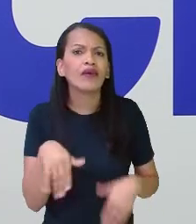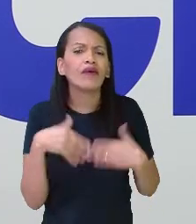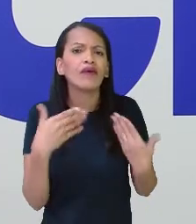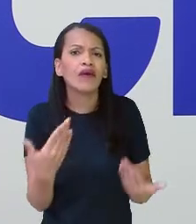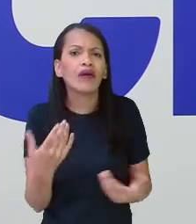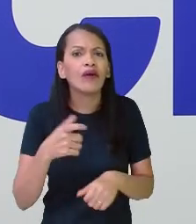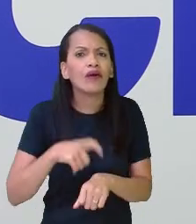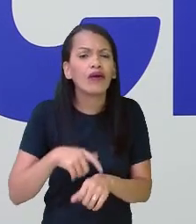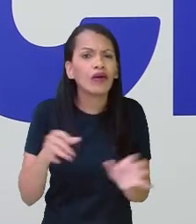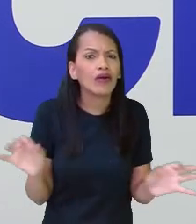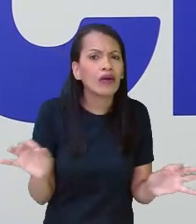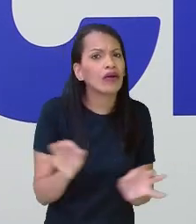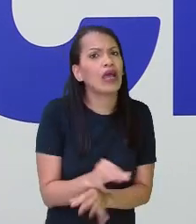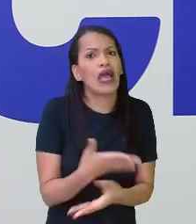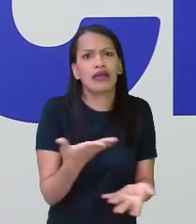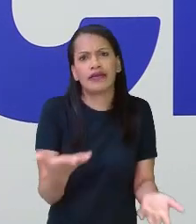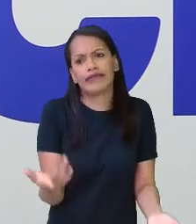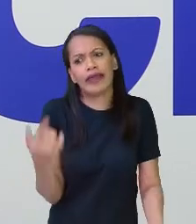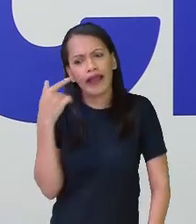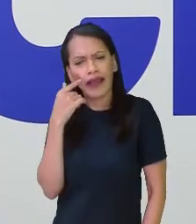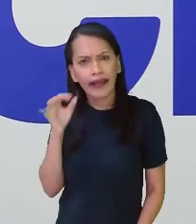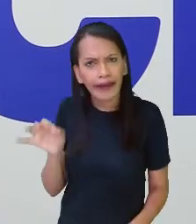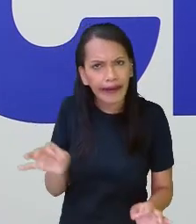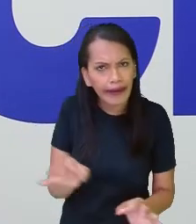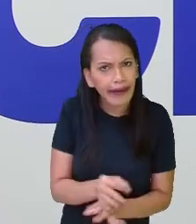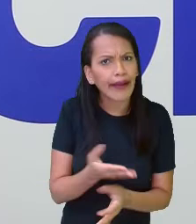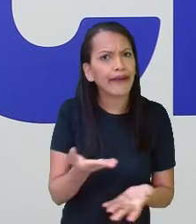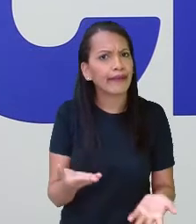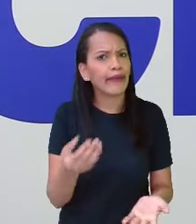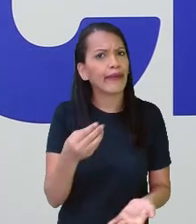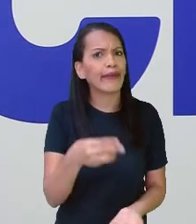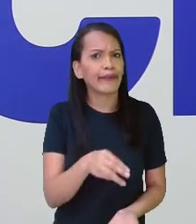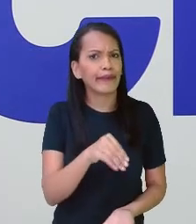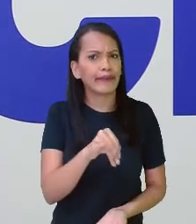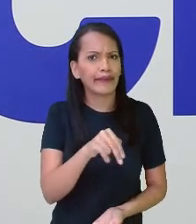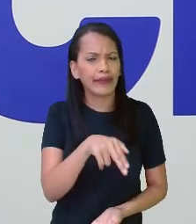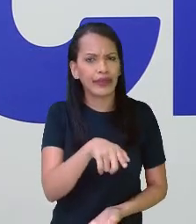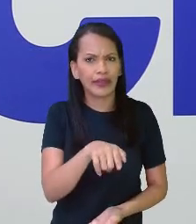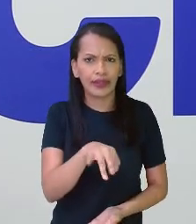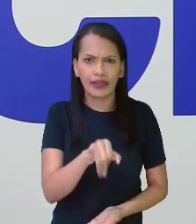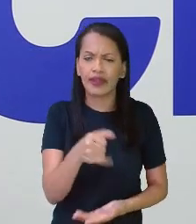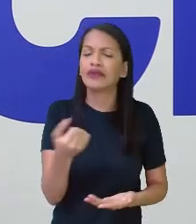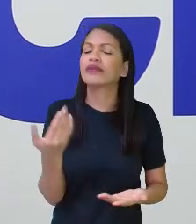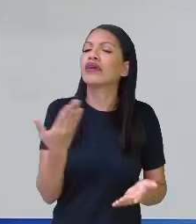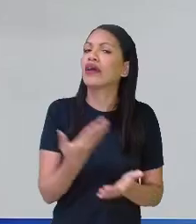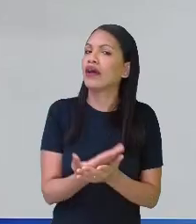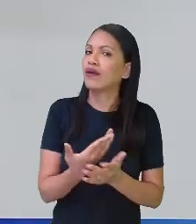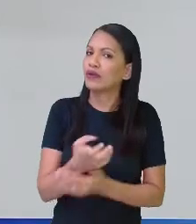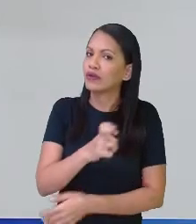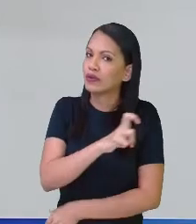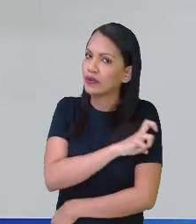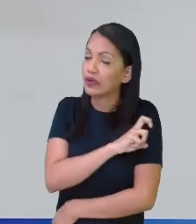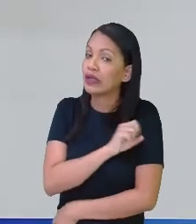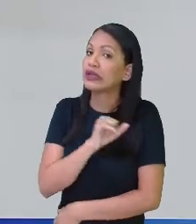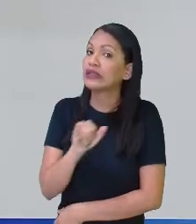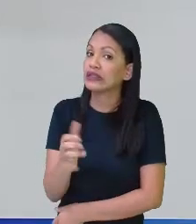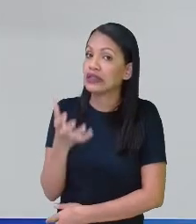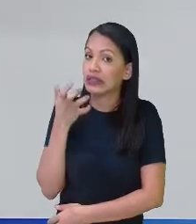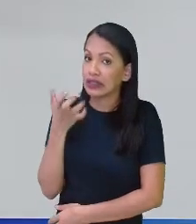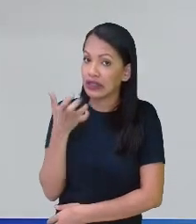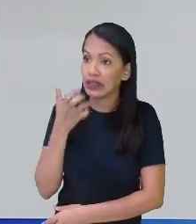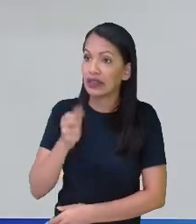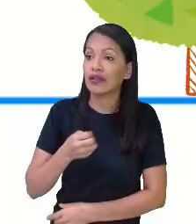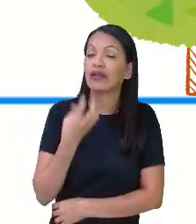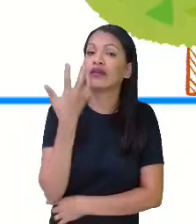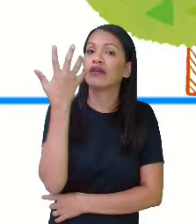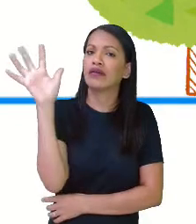acaba a aula? Acabou, Niquela. A gente fica por aqui. Que agora é a aula do 5º ano, tá? Se quiser, ó, entrar lá na